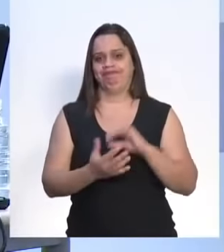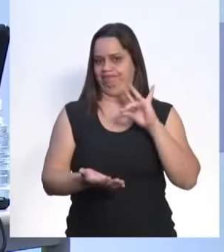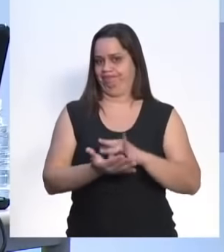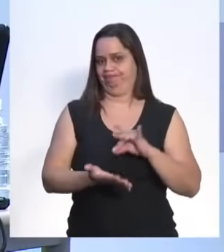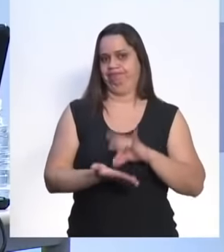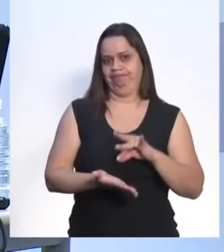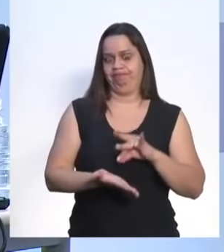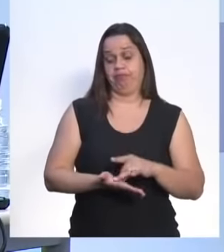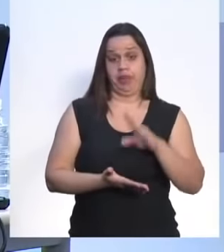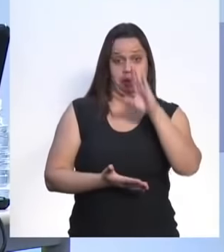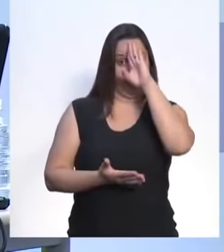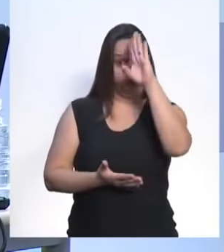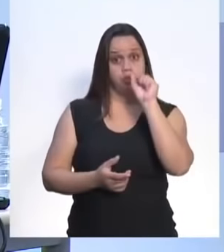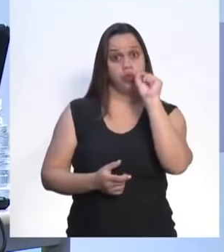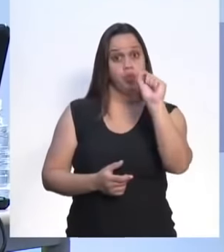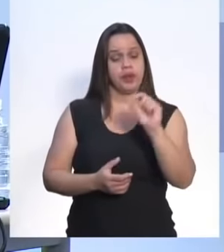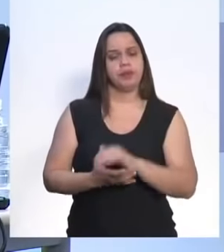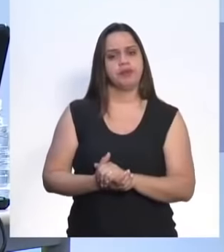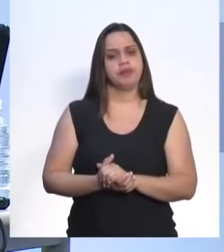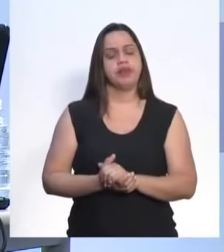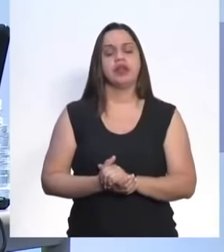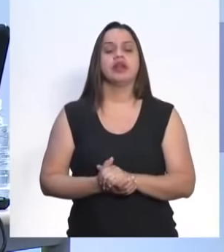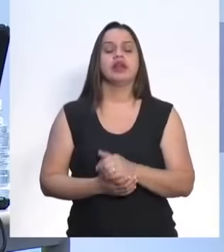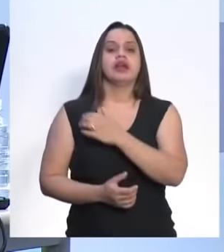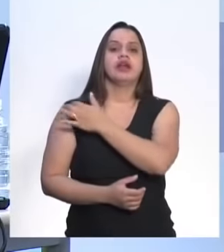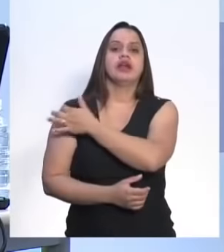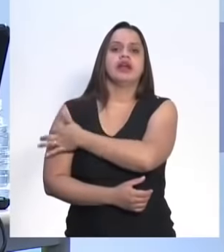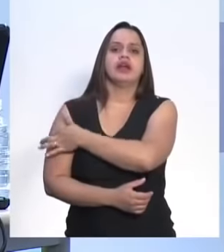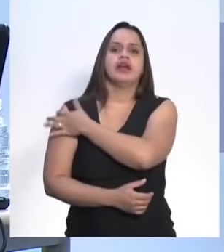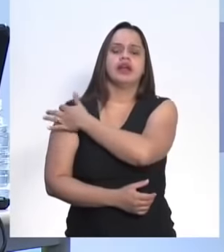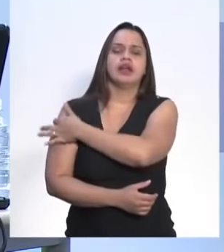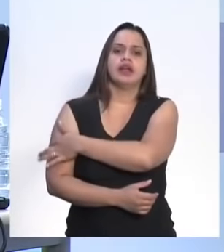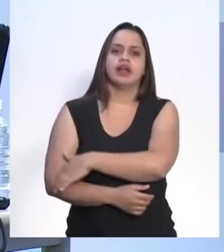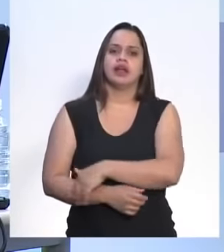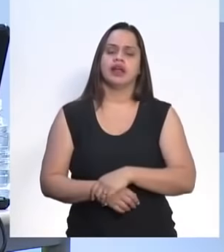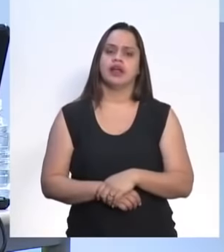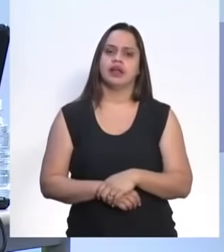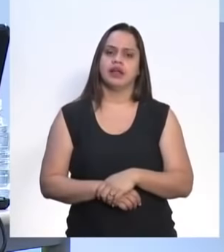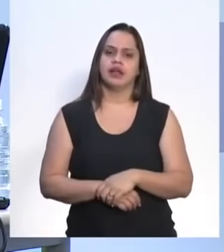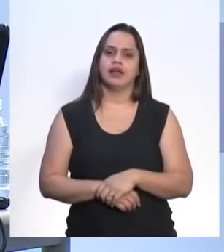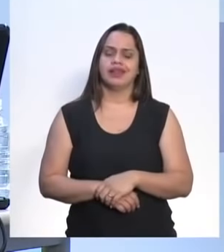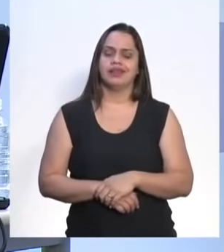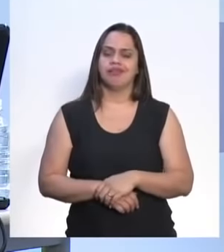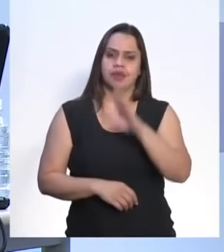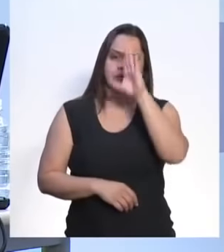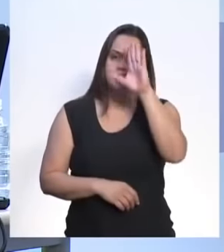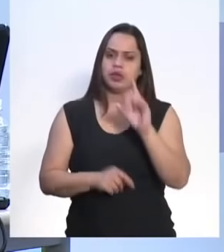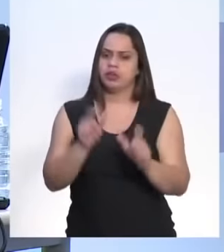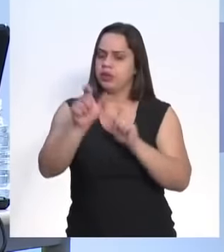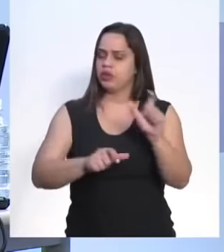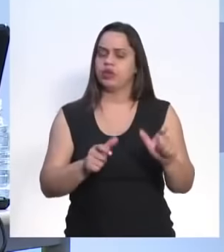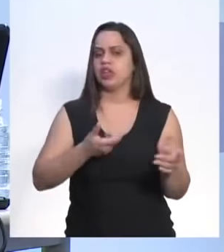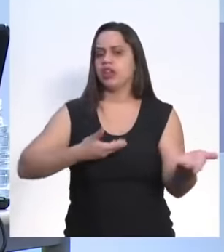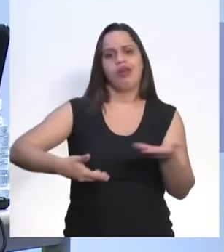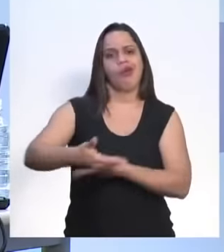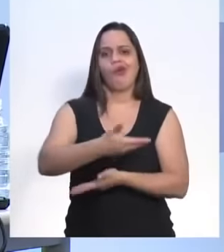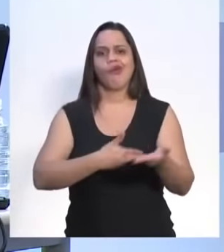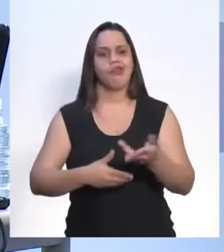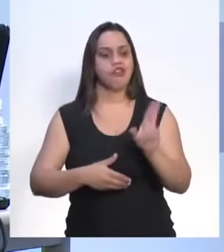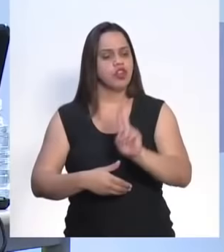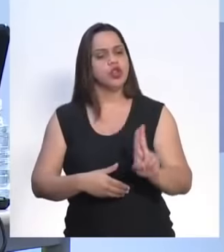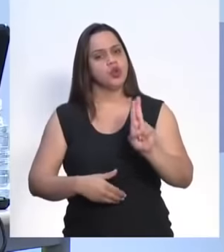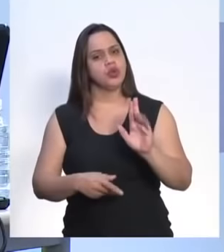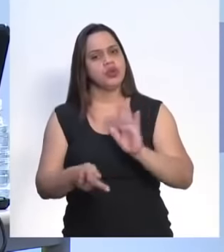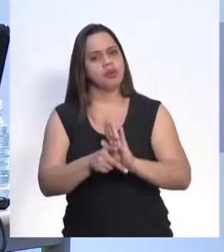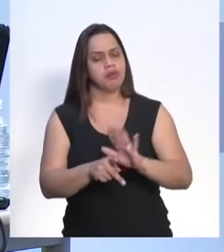Então, principalmente de pessoas que de repente não convivem com o meio social que as pessoas utilizam esse